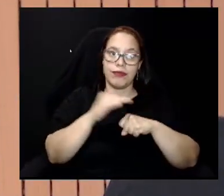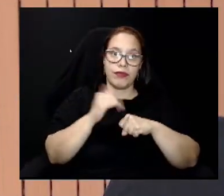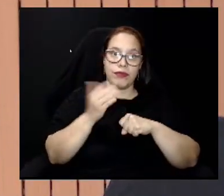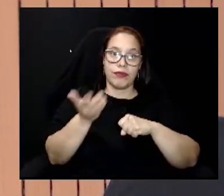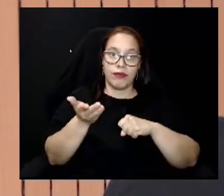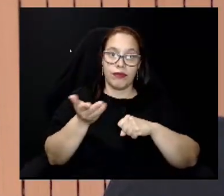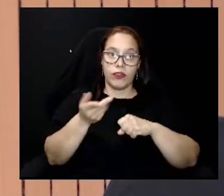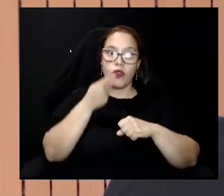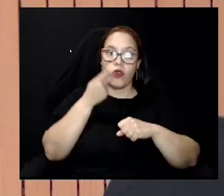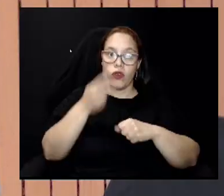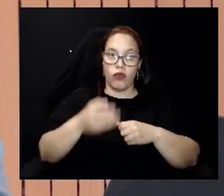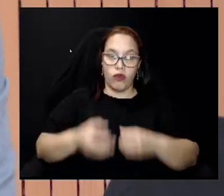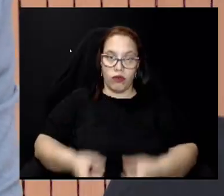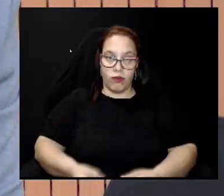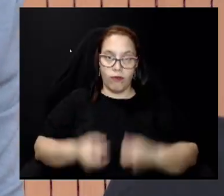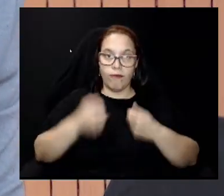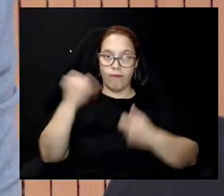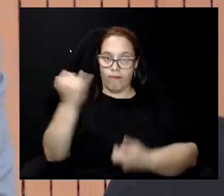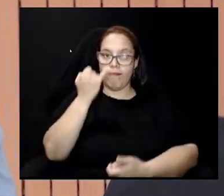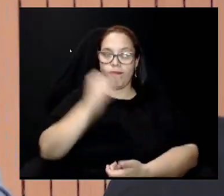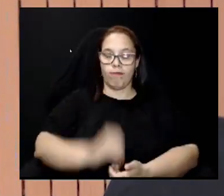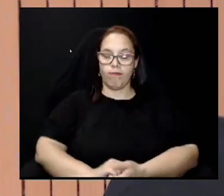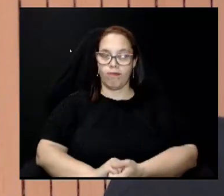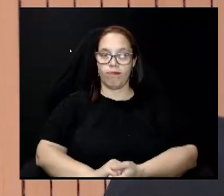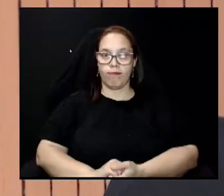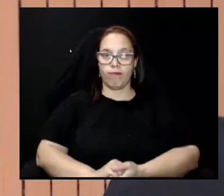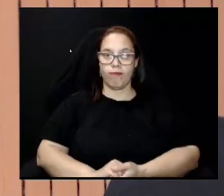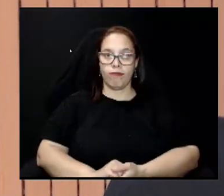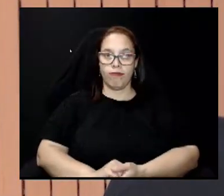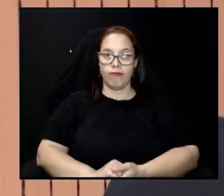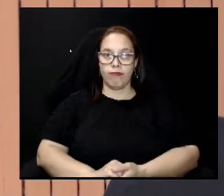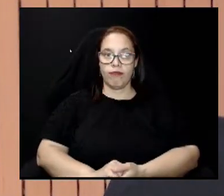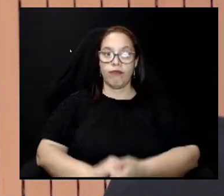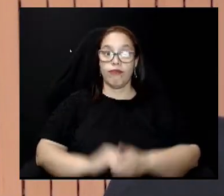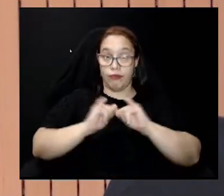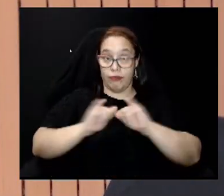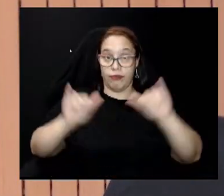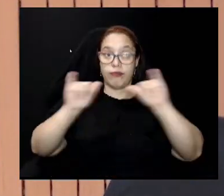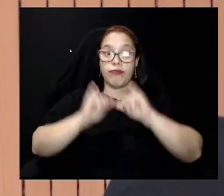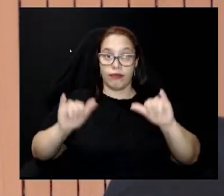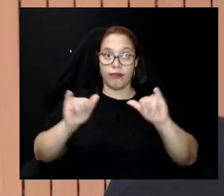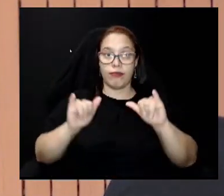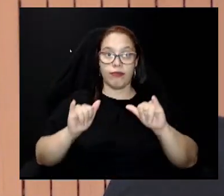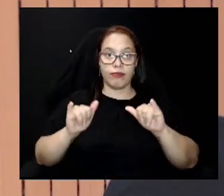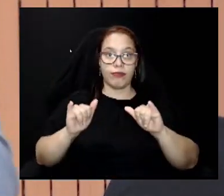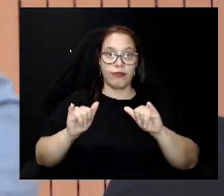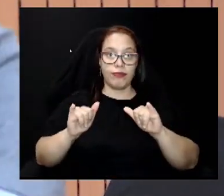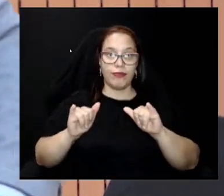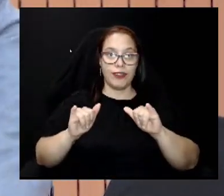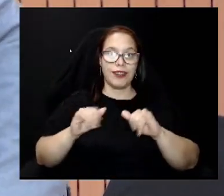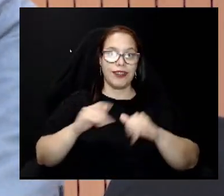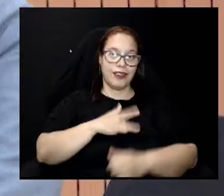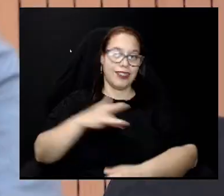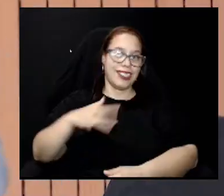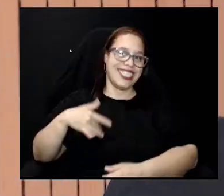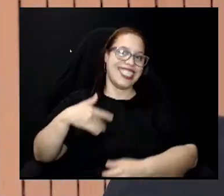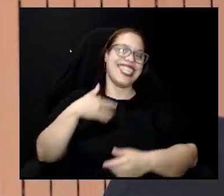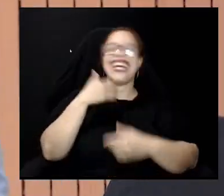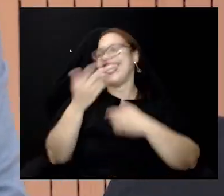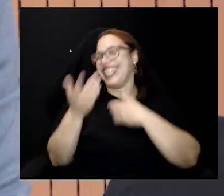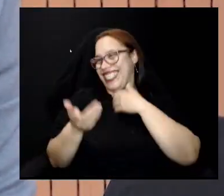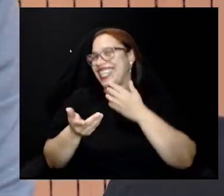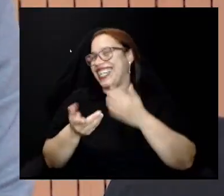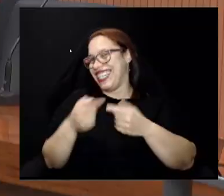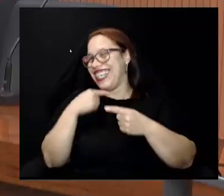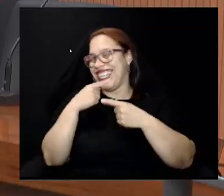câncer também é importante. E dá mais ibope também, né? O estilo de vida? Não tenho dúvidas. Não, mas é importante. Eu